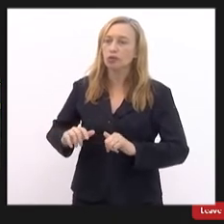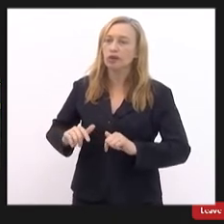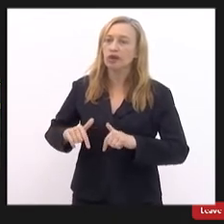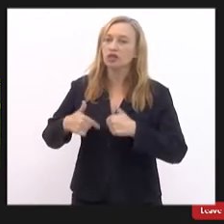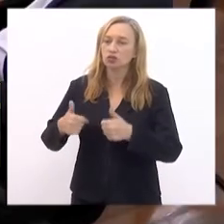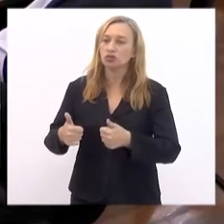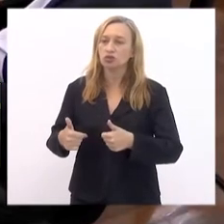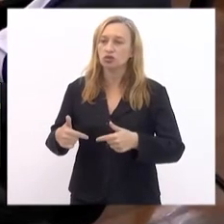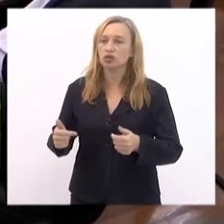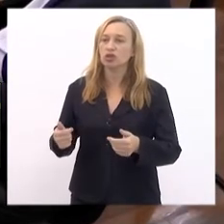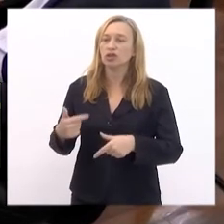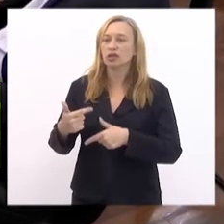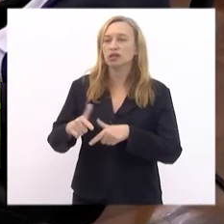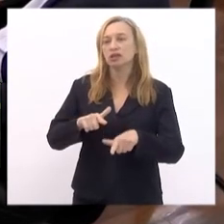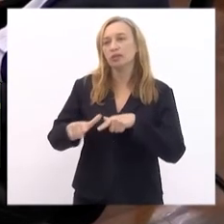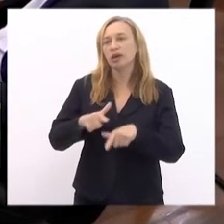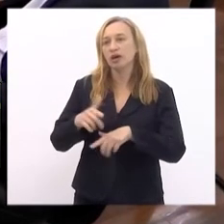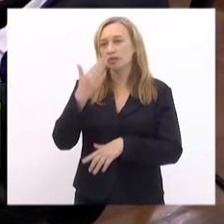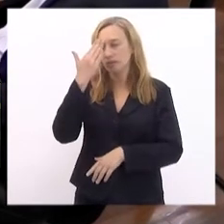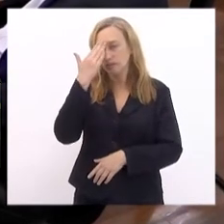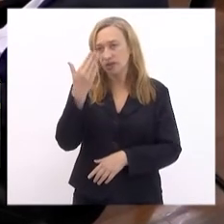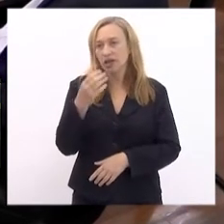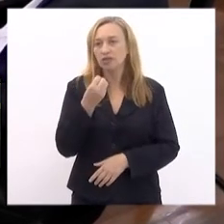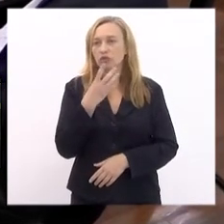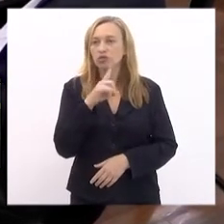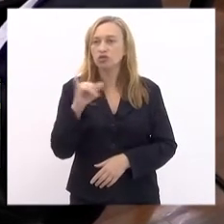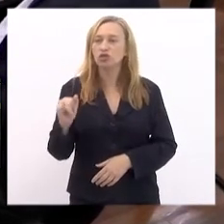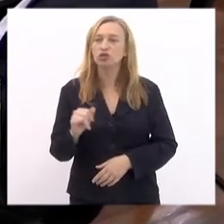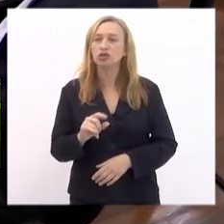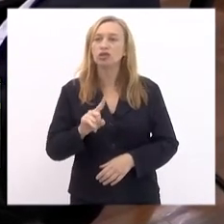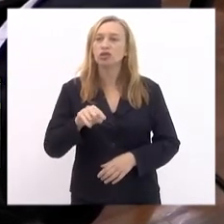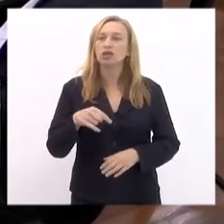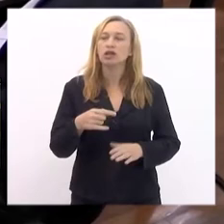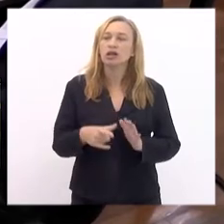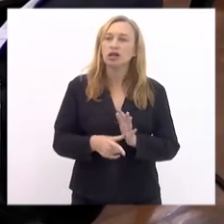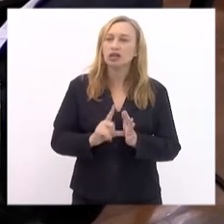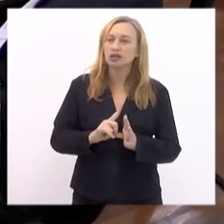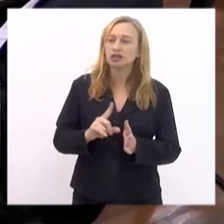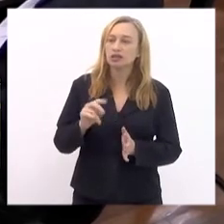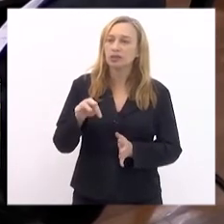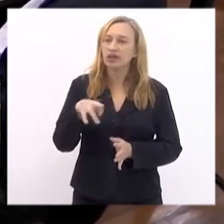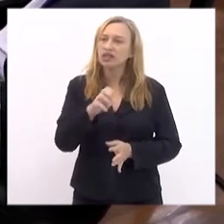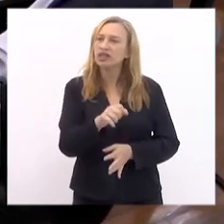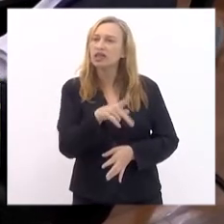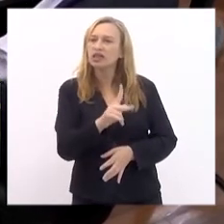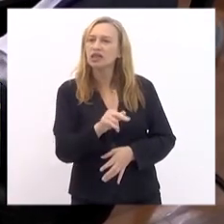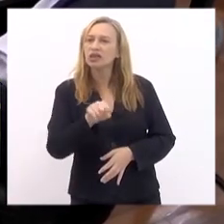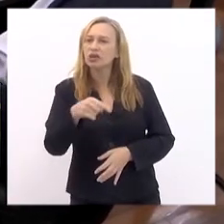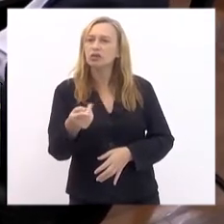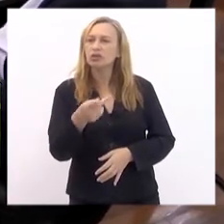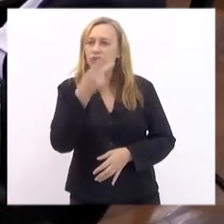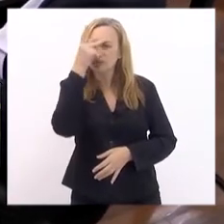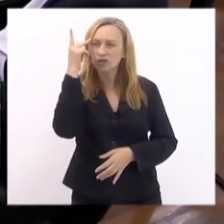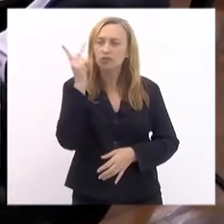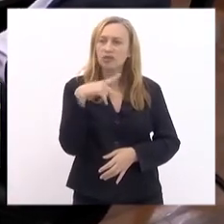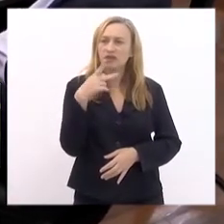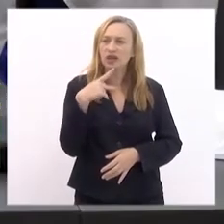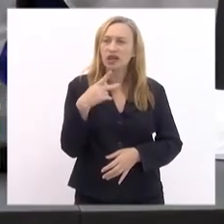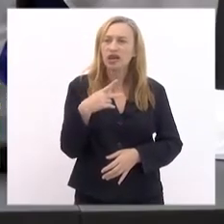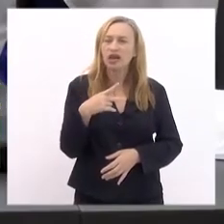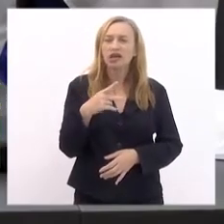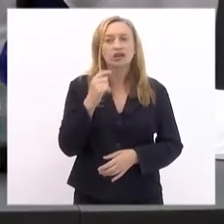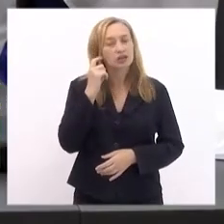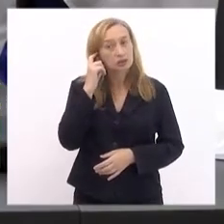Obrigado, Evandro Sudério. Obrigado aí, bom dia. Bom dia. Antes de devolver a palavra ao Patrick e ao André, tem mais uma última pessoa inscrita no plenário virtual. Na verdade, Nilza,